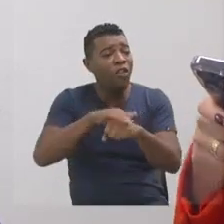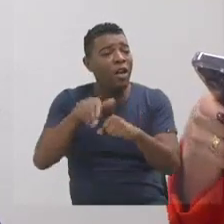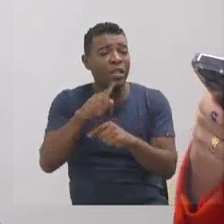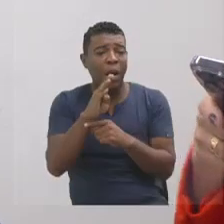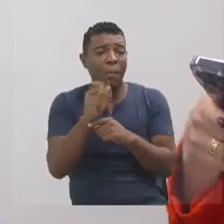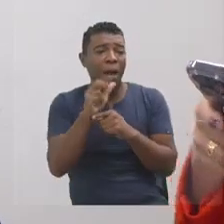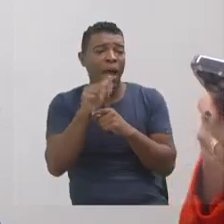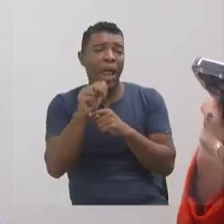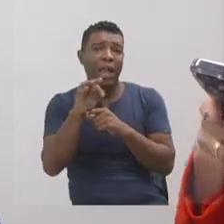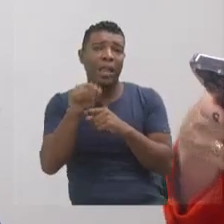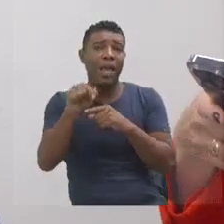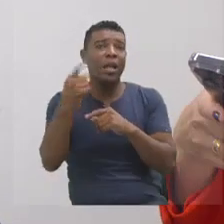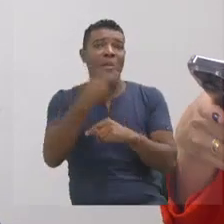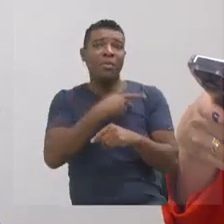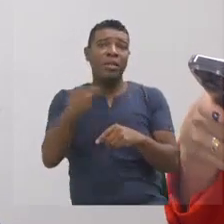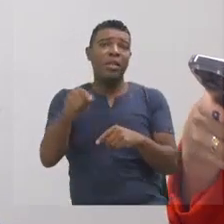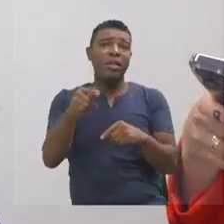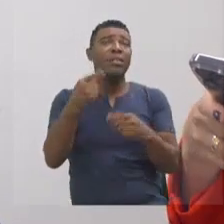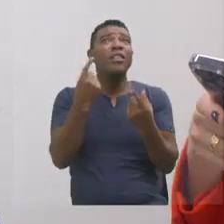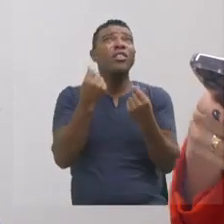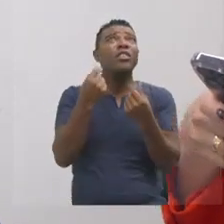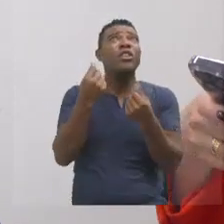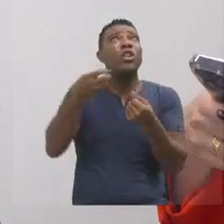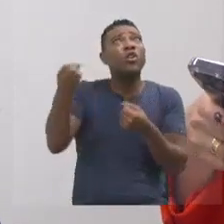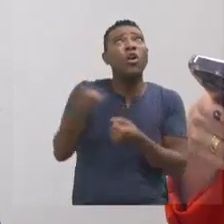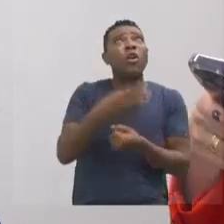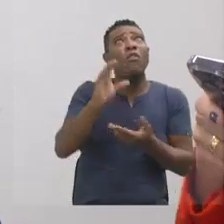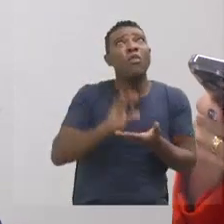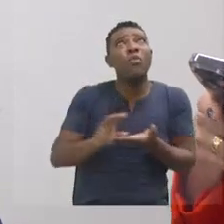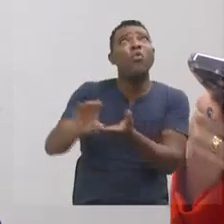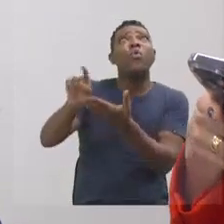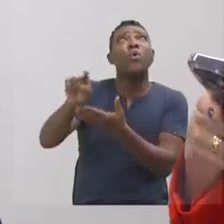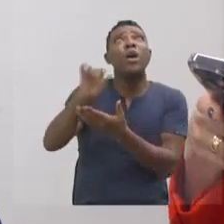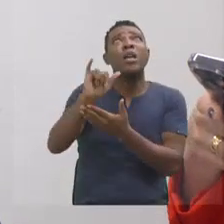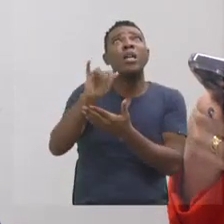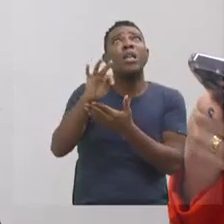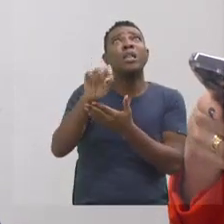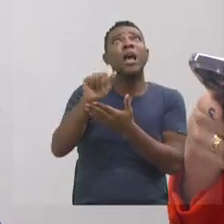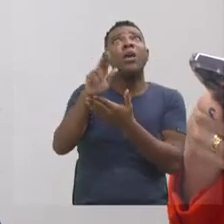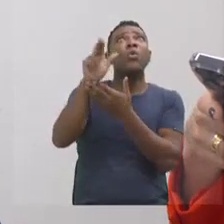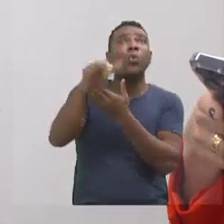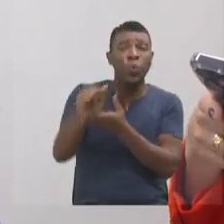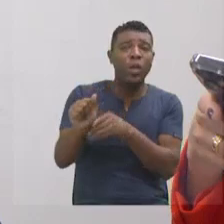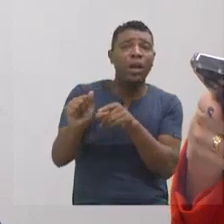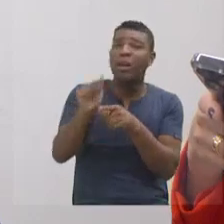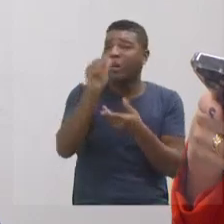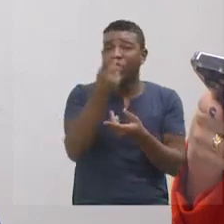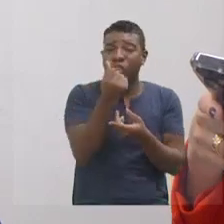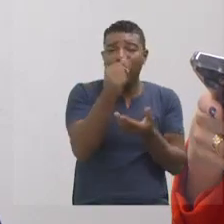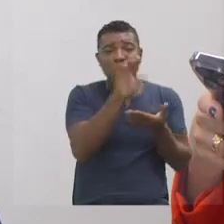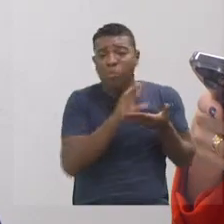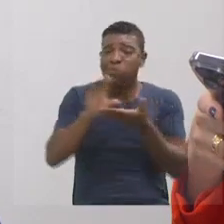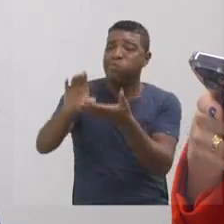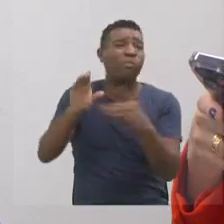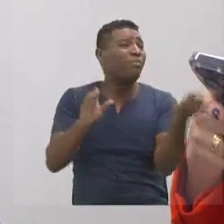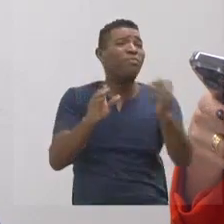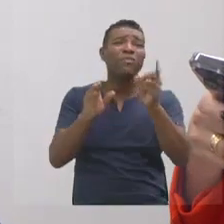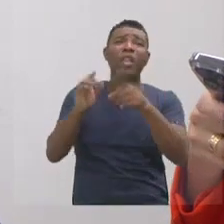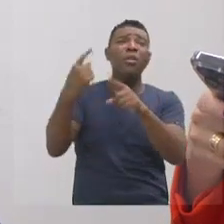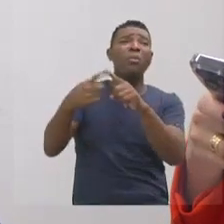Divinópolis para que não envie recurso novo para Itaúna Porque lá é um saco sem fundo e não vai atender